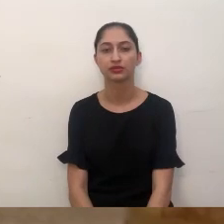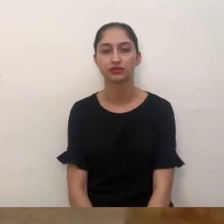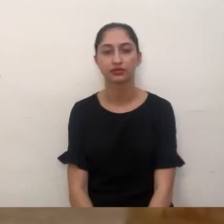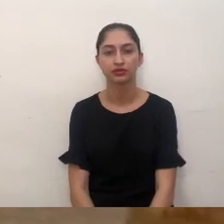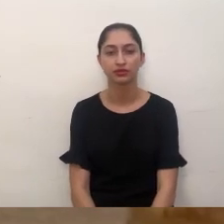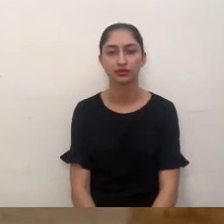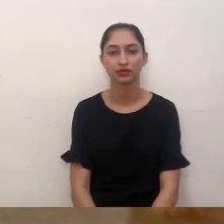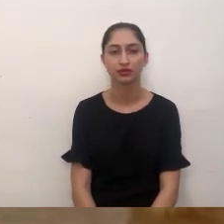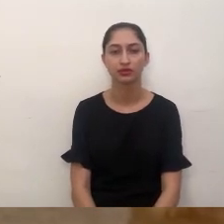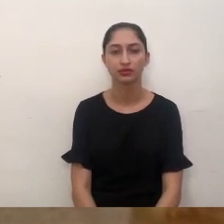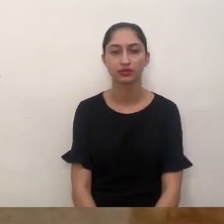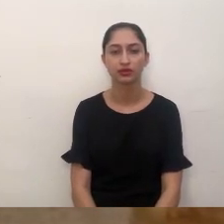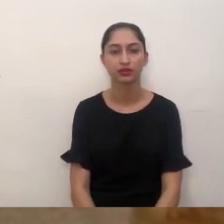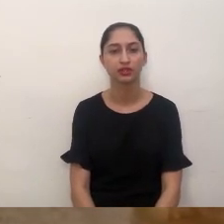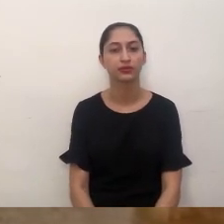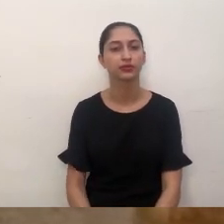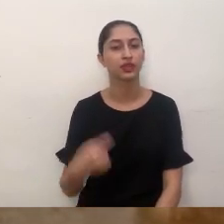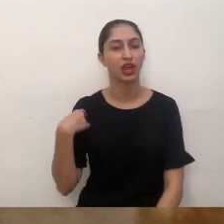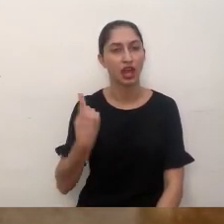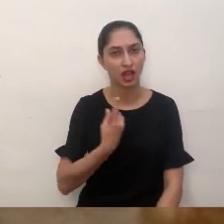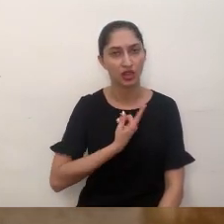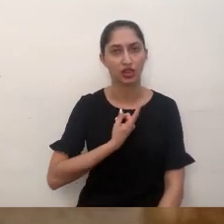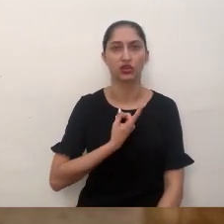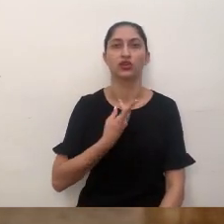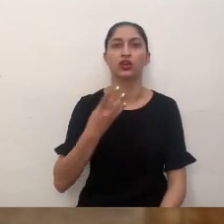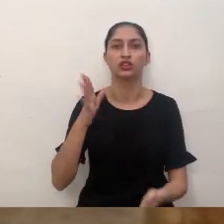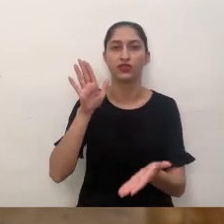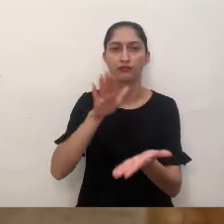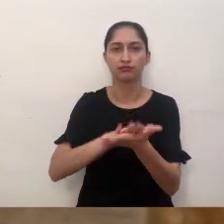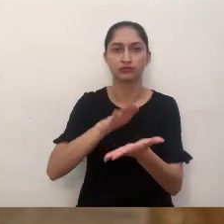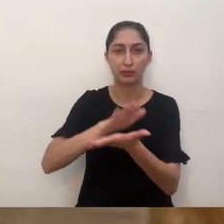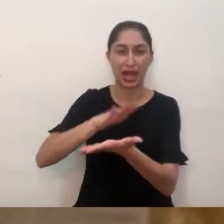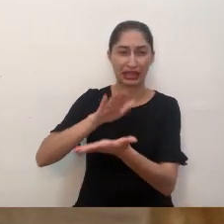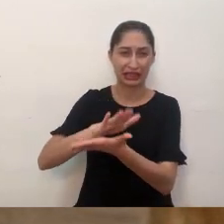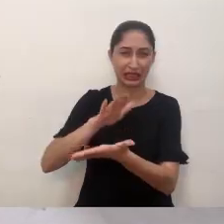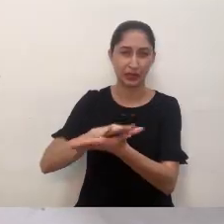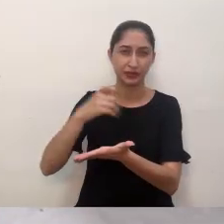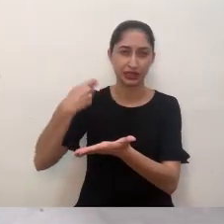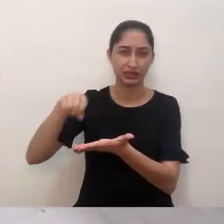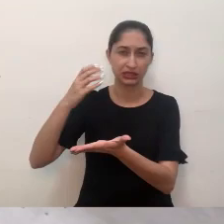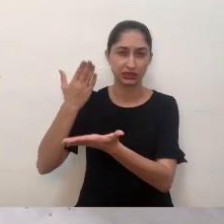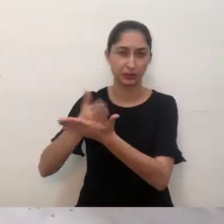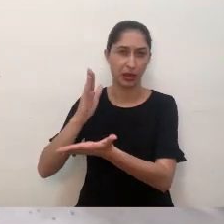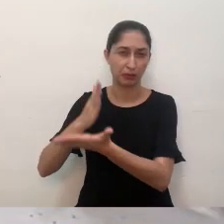A gente leva para a manta com as flechas e bate.